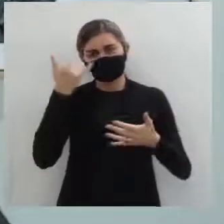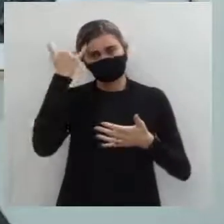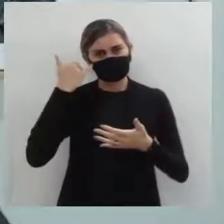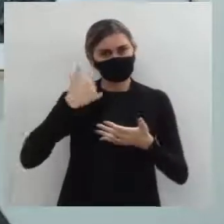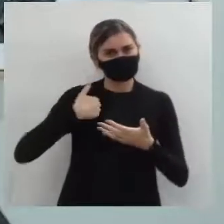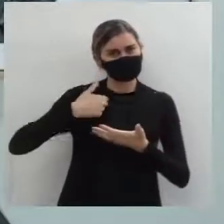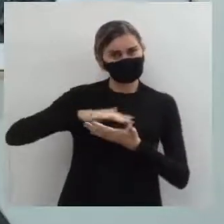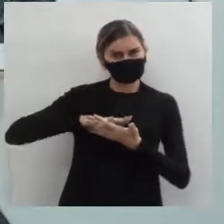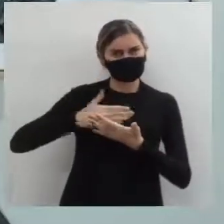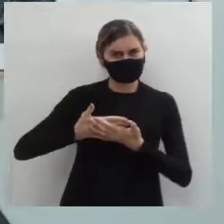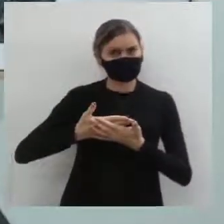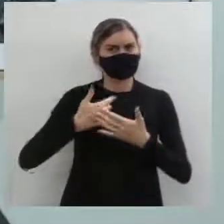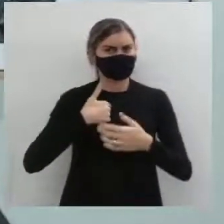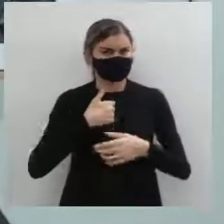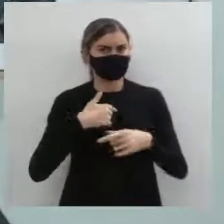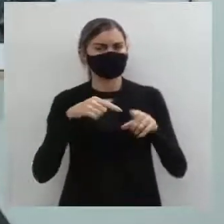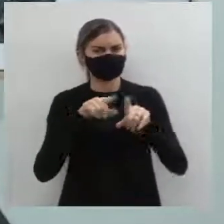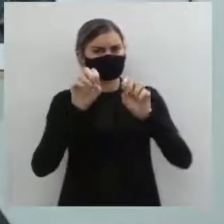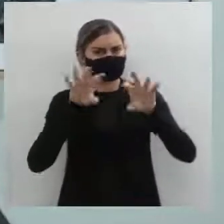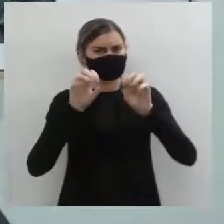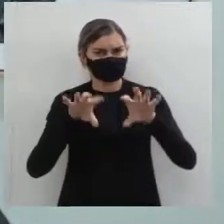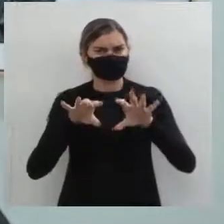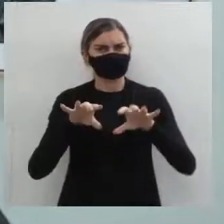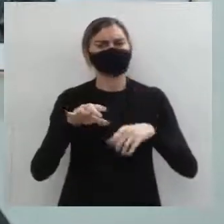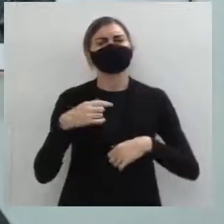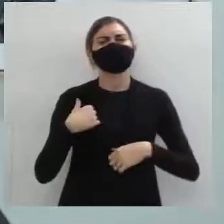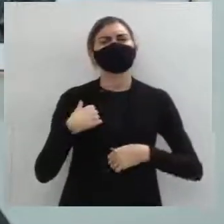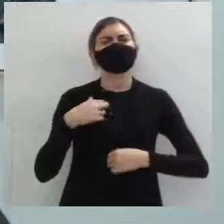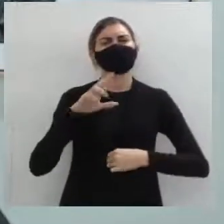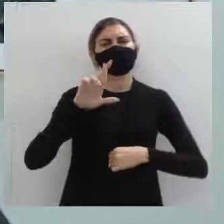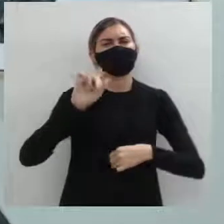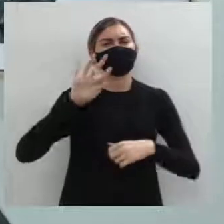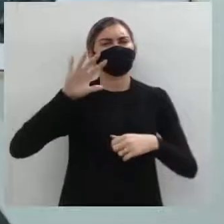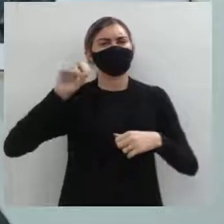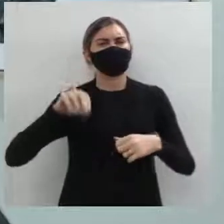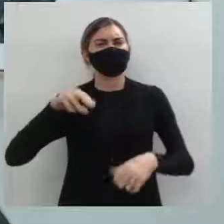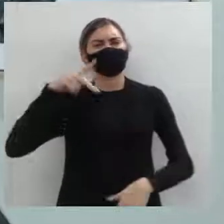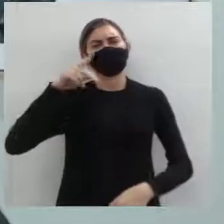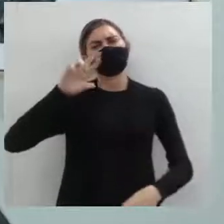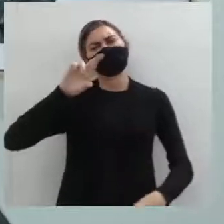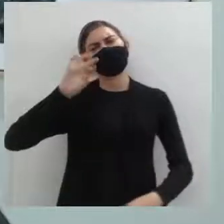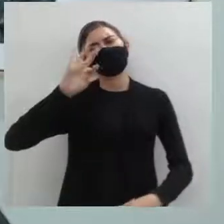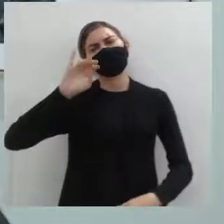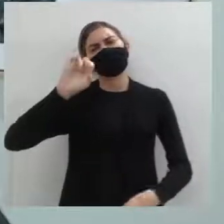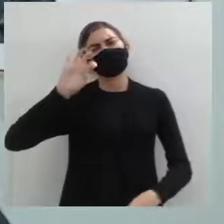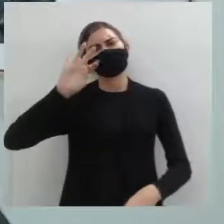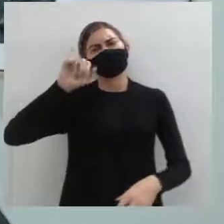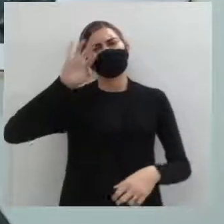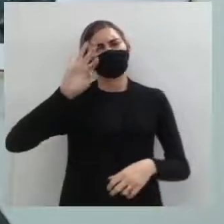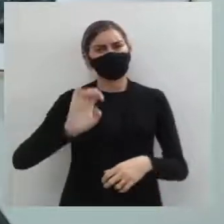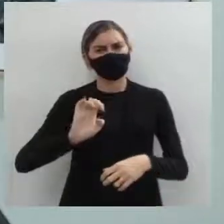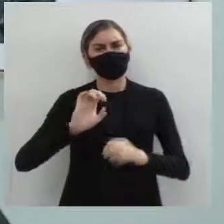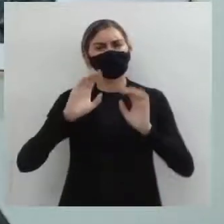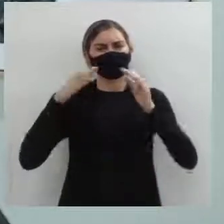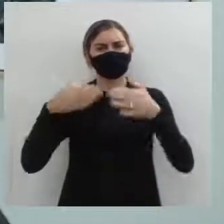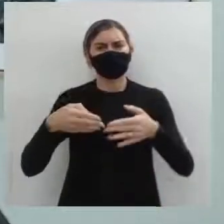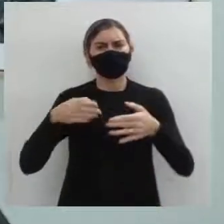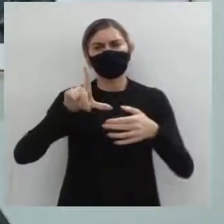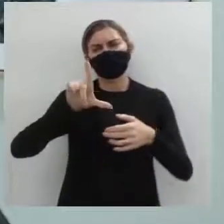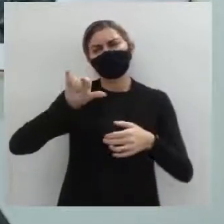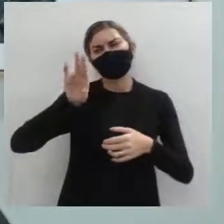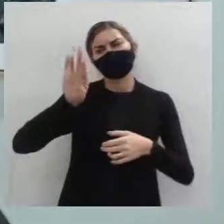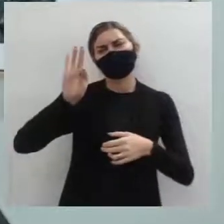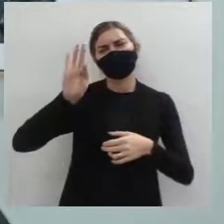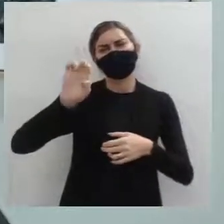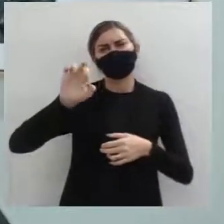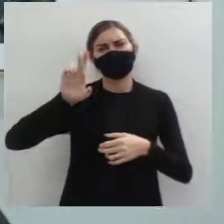eu vamos tratar do conteúdo de Reforma Protestante, com destaque para o